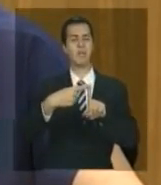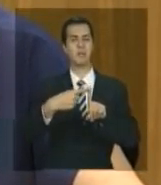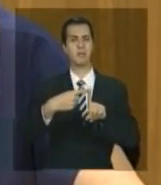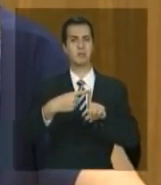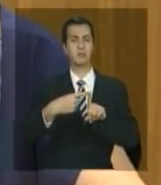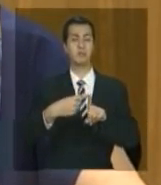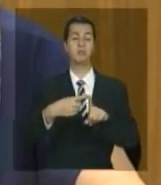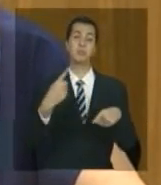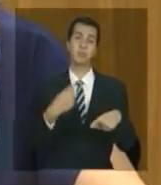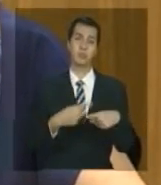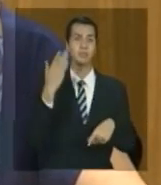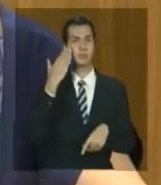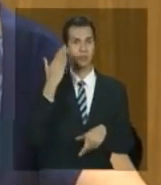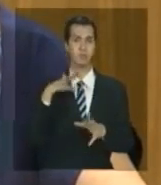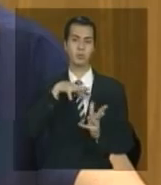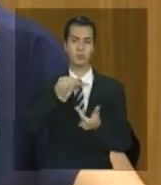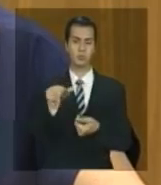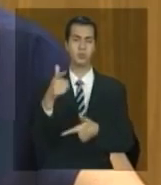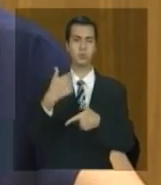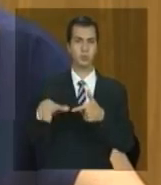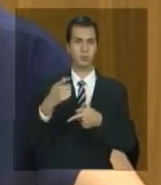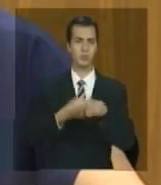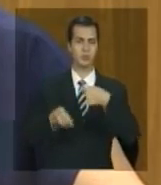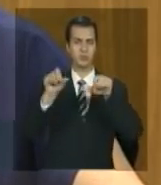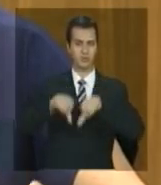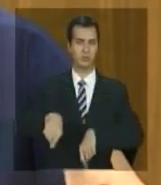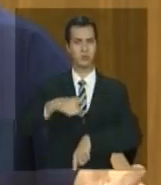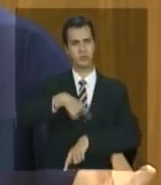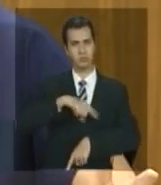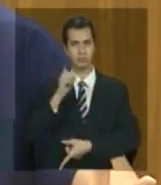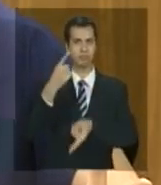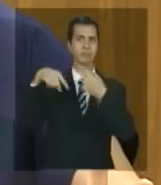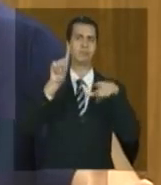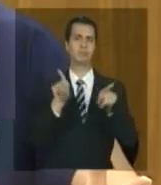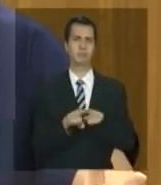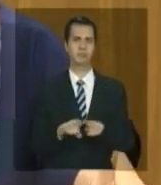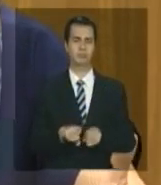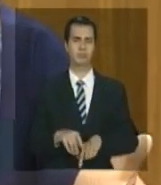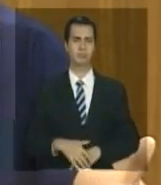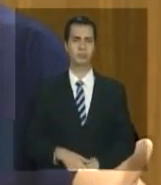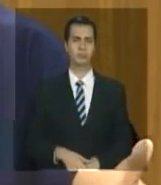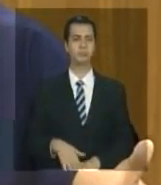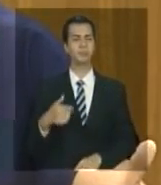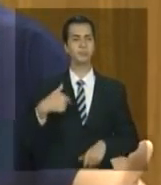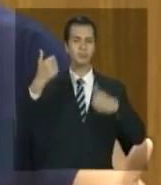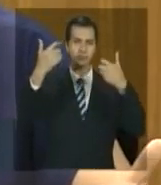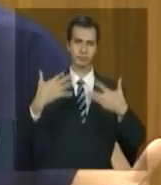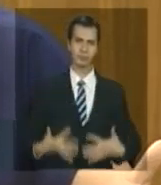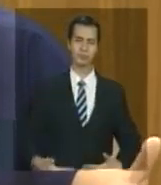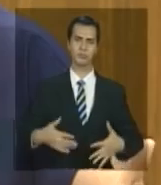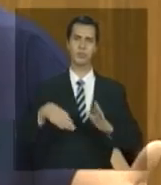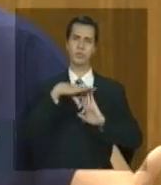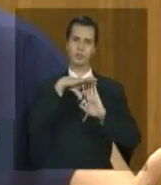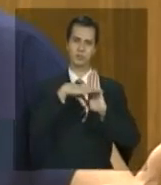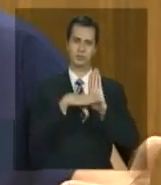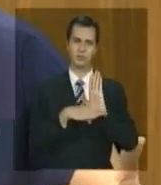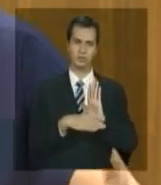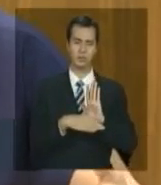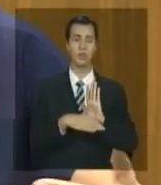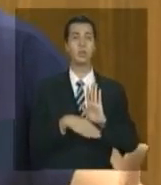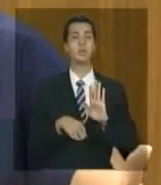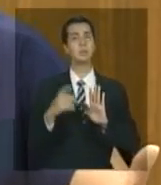crise num horizonte não muito longo. Eu, feitas essas observações, eu entendo que